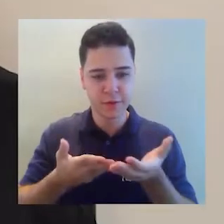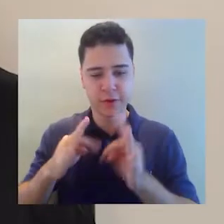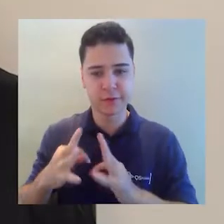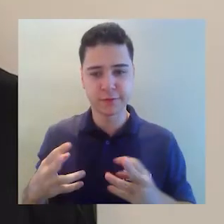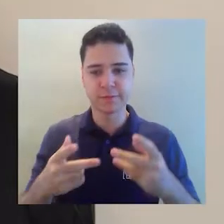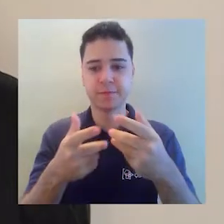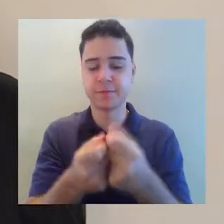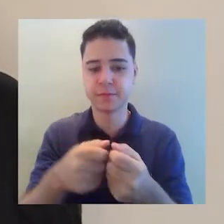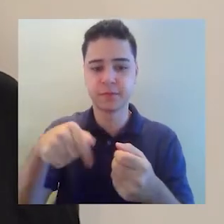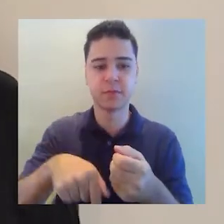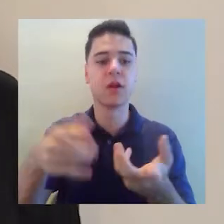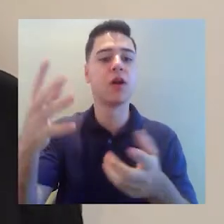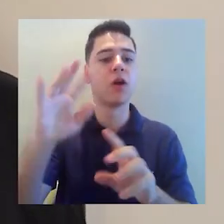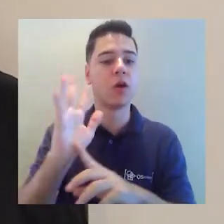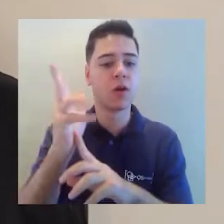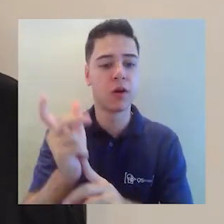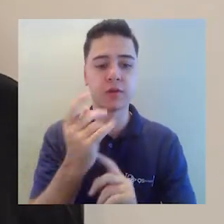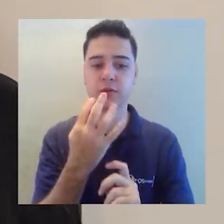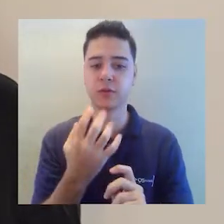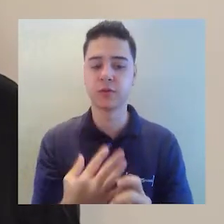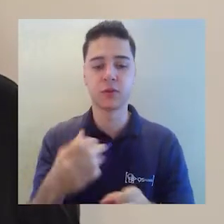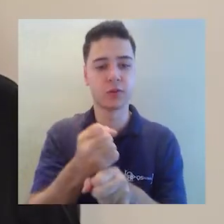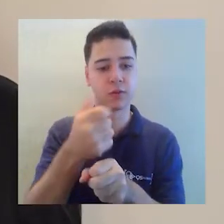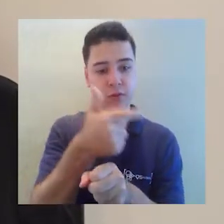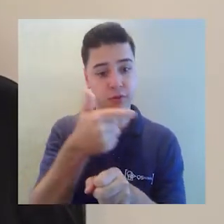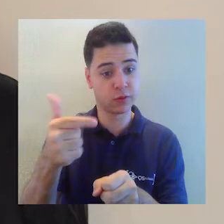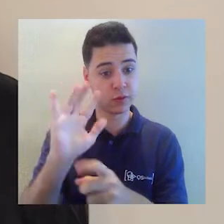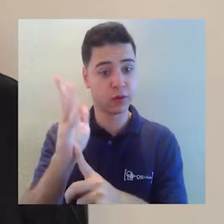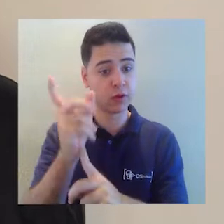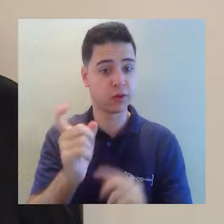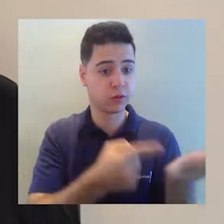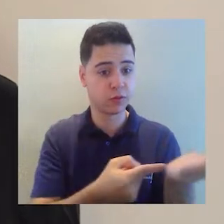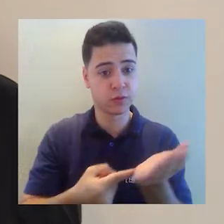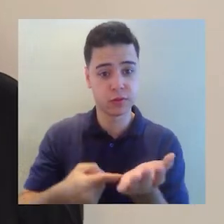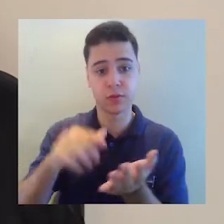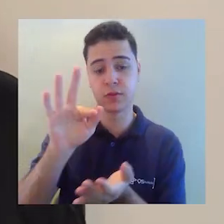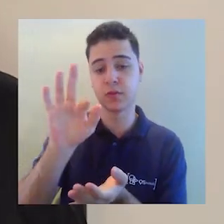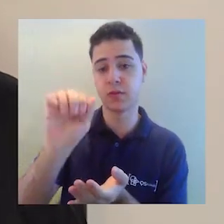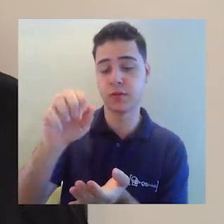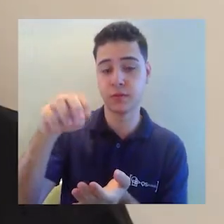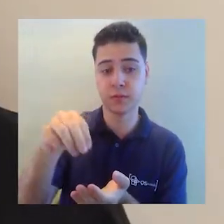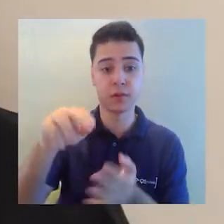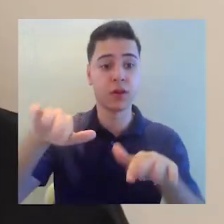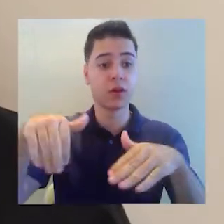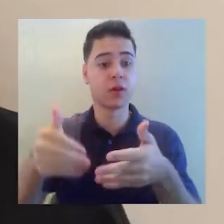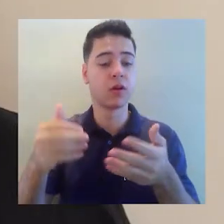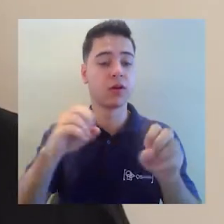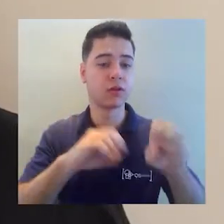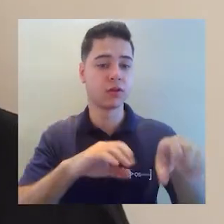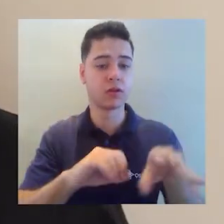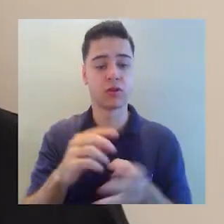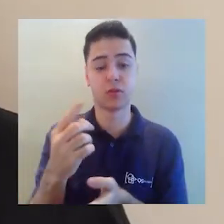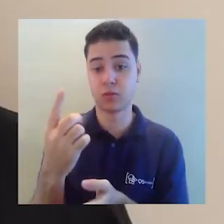Sejam bem-vindos, sejam bem-vindas. Esse é o Arte em Cores 2022. O artista convidado do projeto esse ano é o Fero e essa é a aula 1.